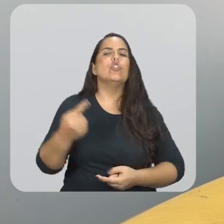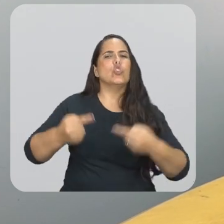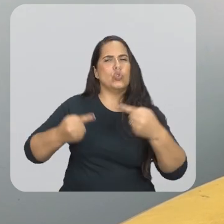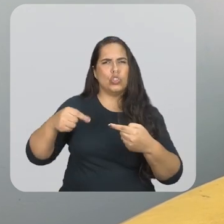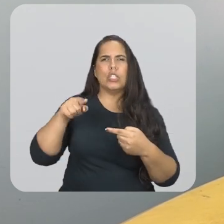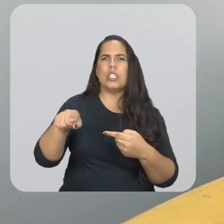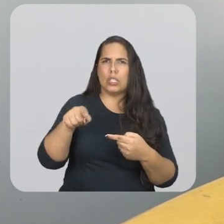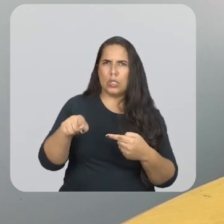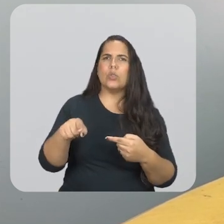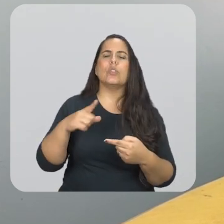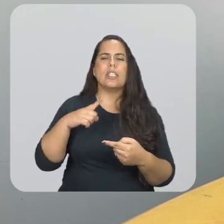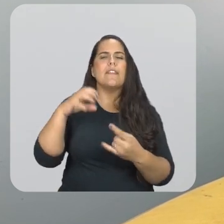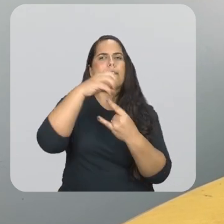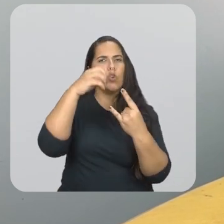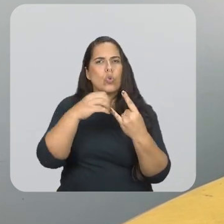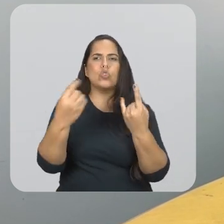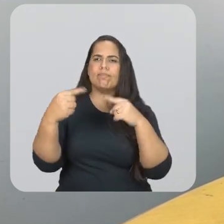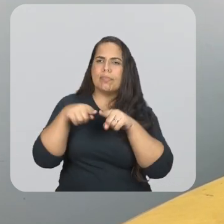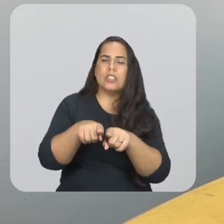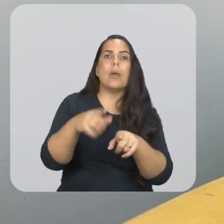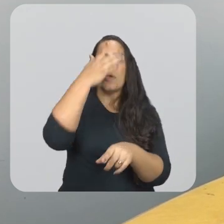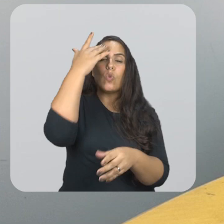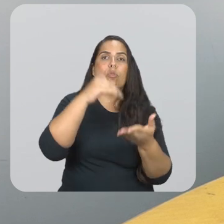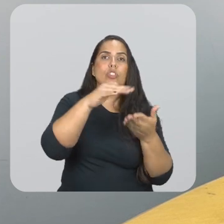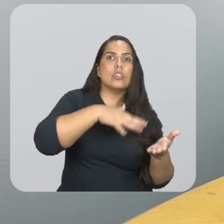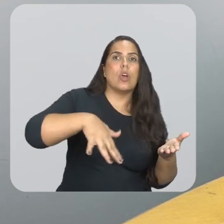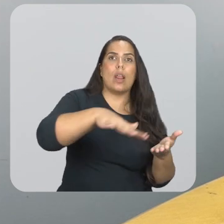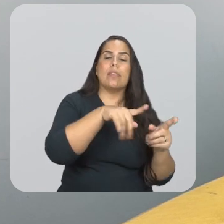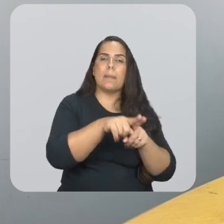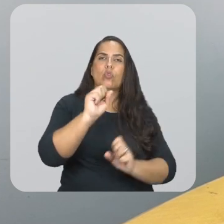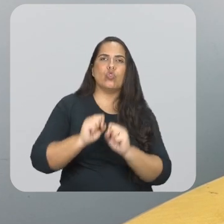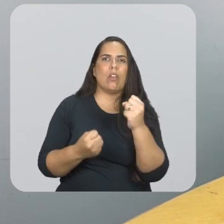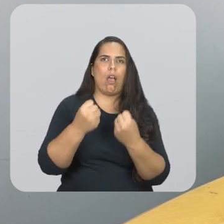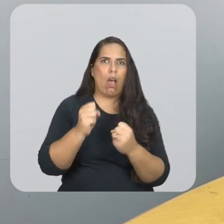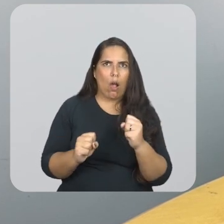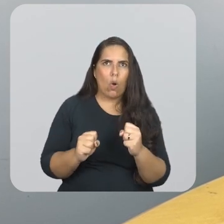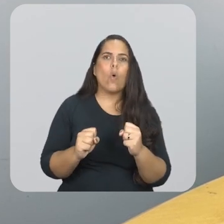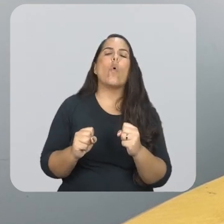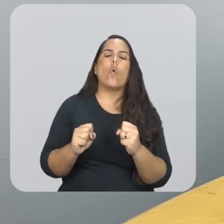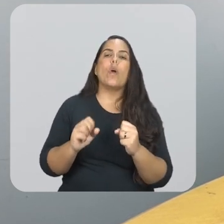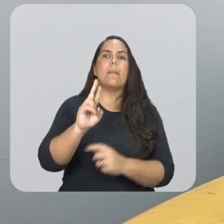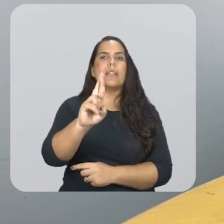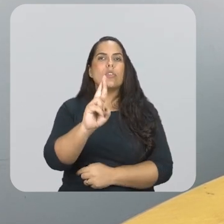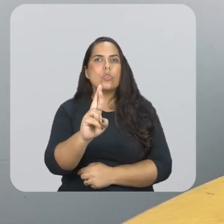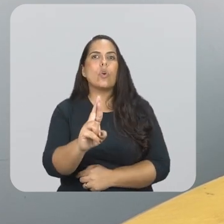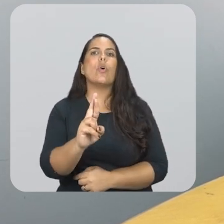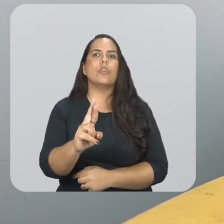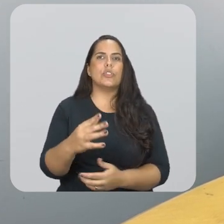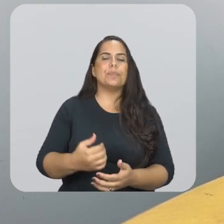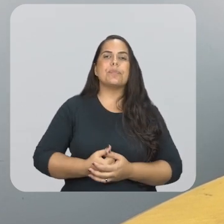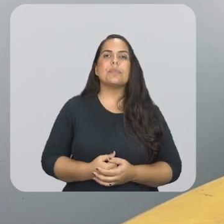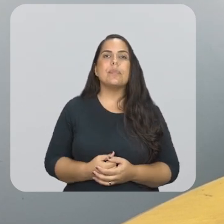foi discutir isso, trouxe o INPI, trouxe a Fiocruz e trouxe o pessoal de escritório de propriedade industrial e das suas representações,